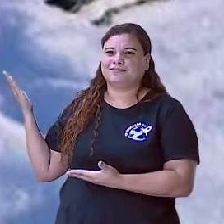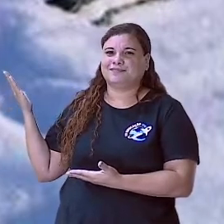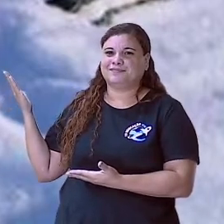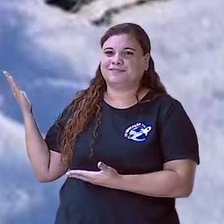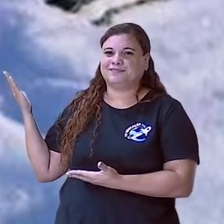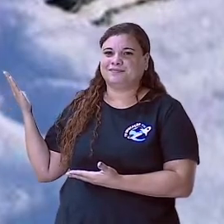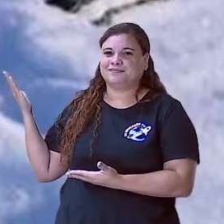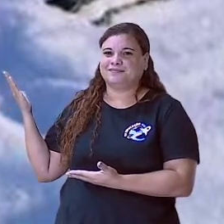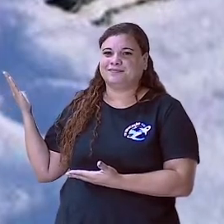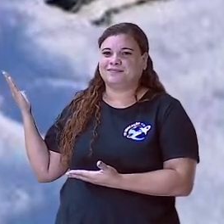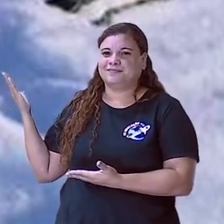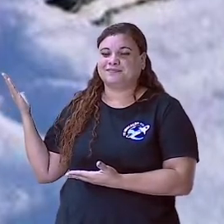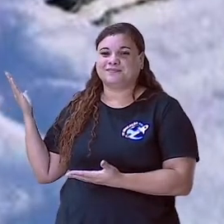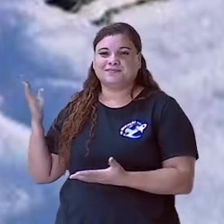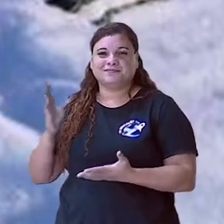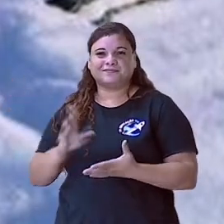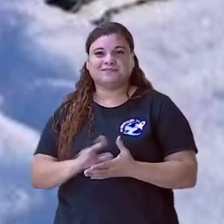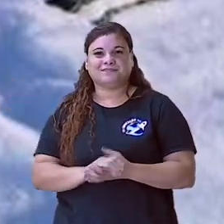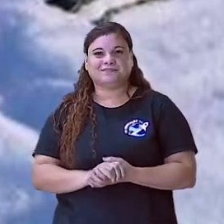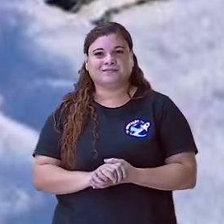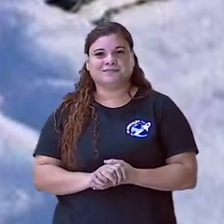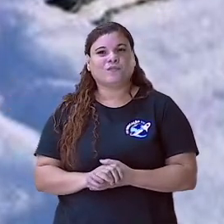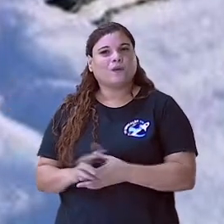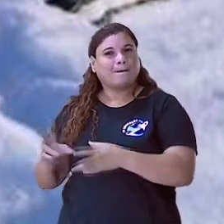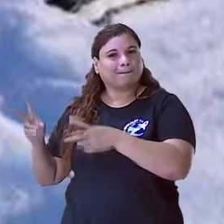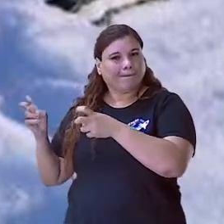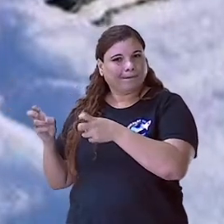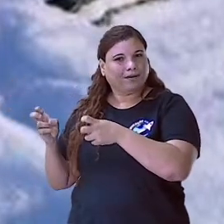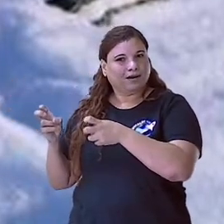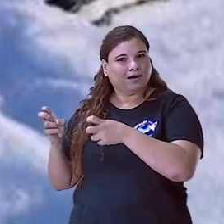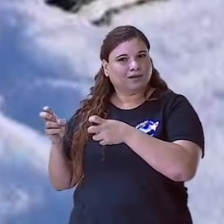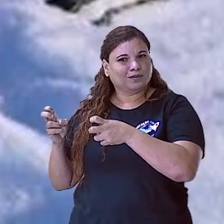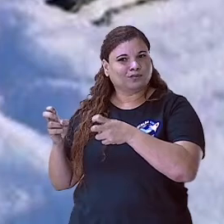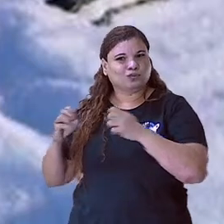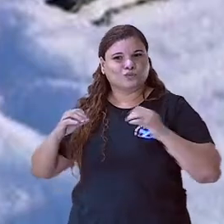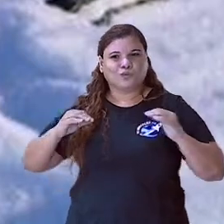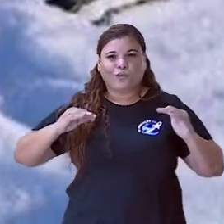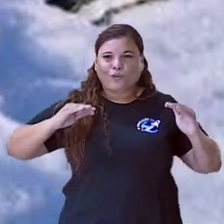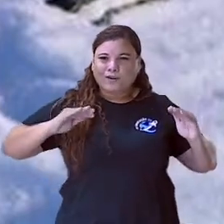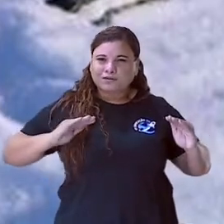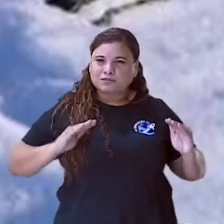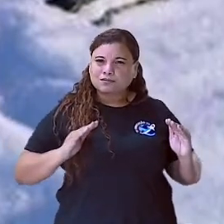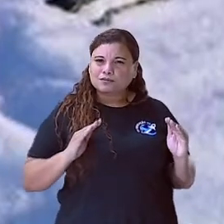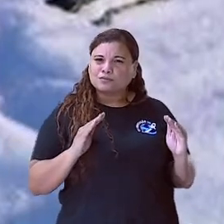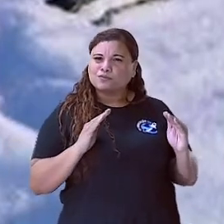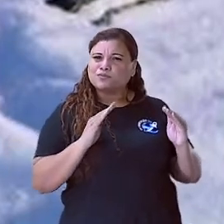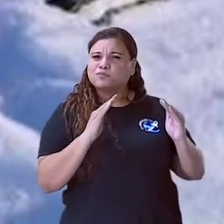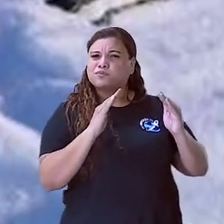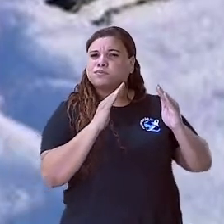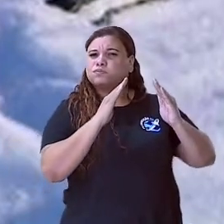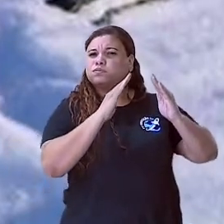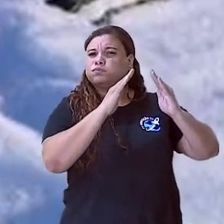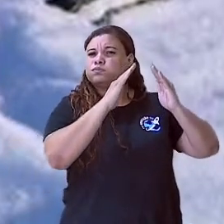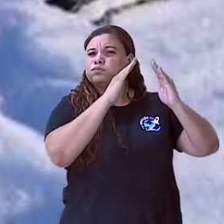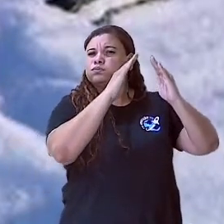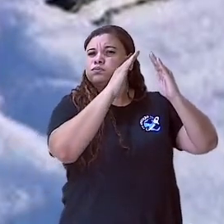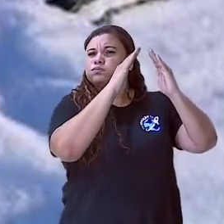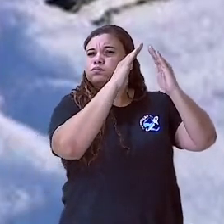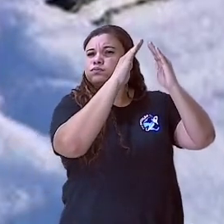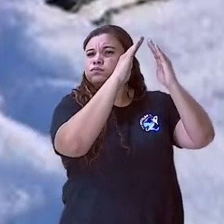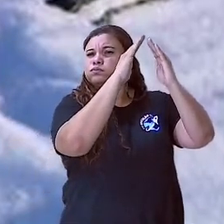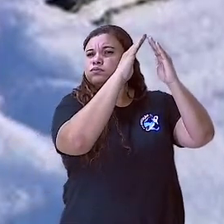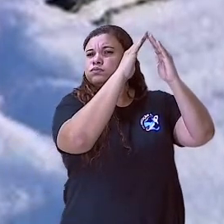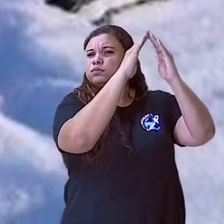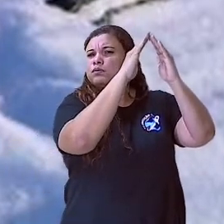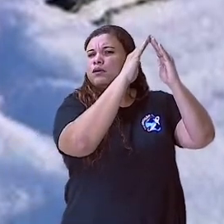Olhem bem, e aí, à medida que você tem altas altitudes e o clima